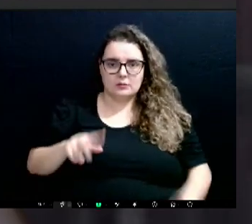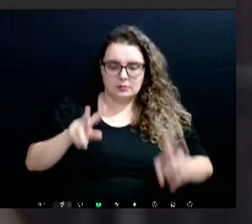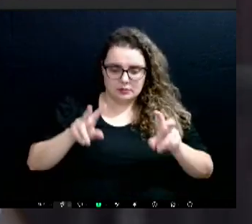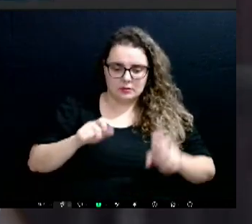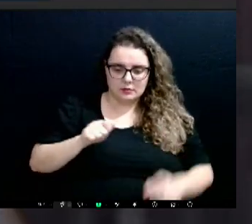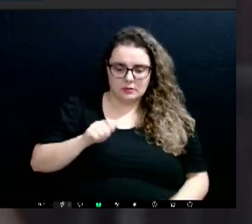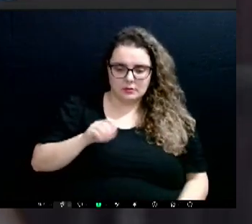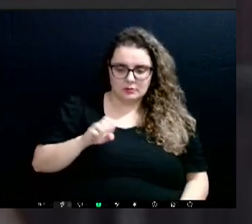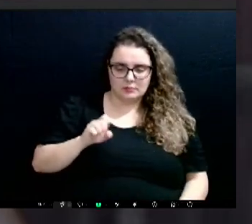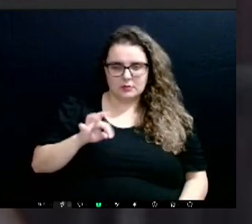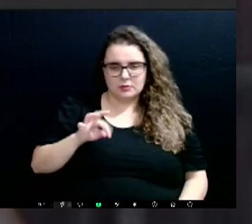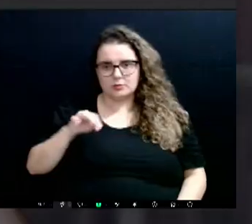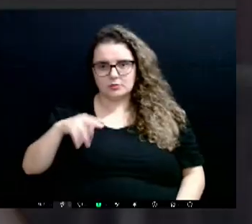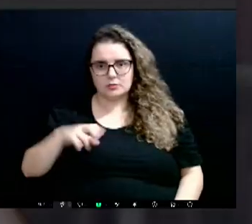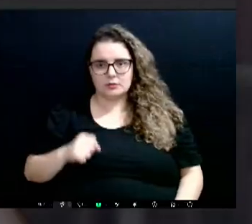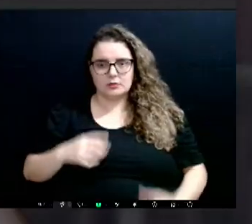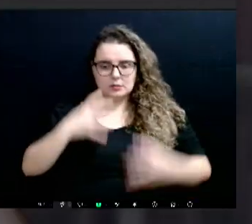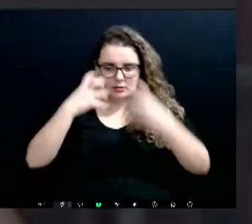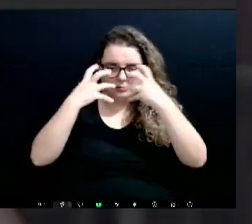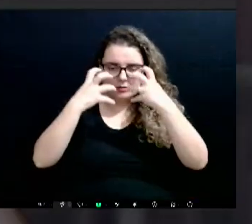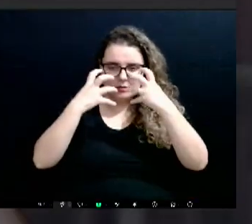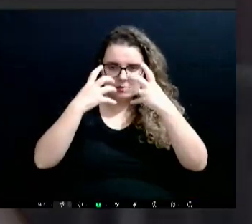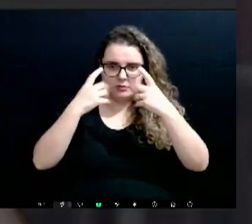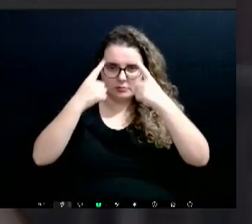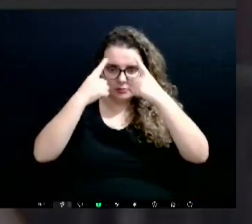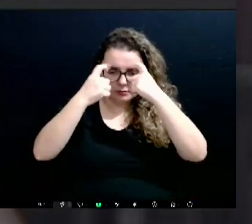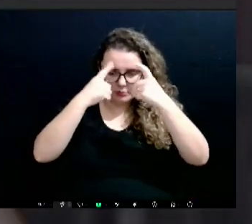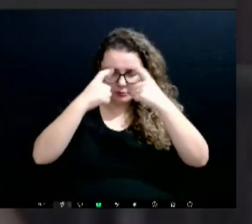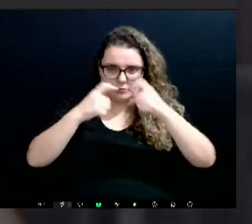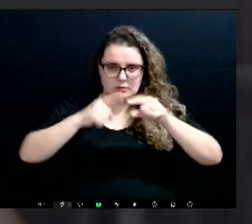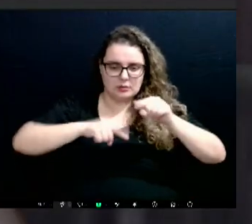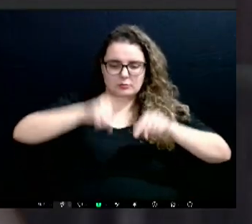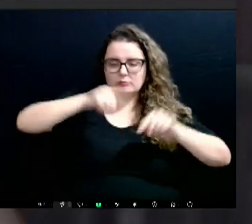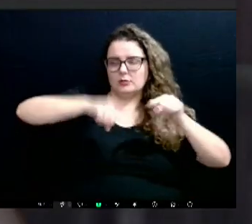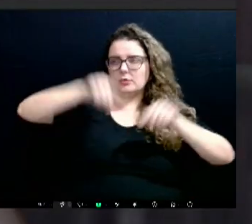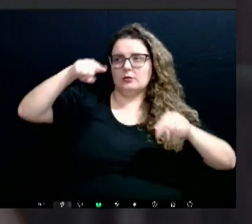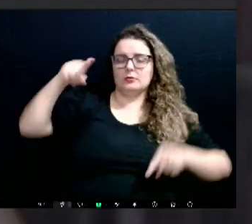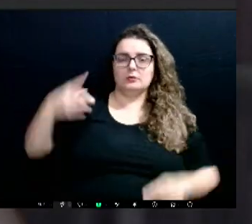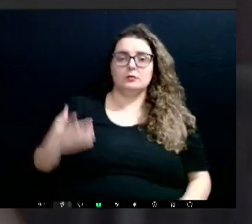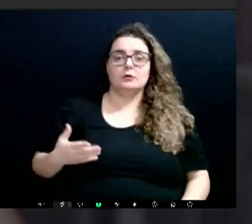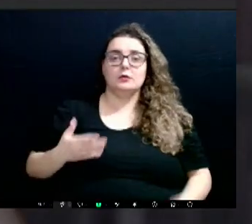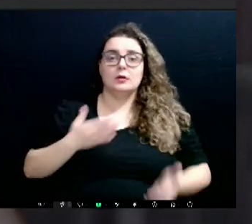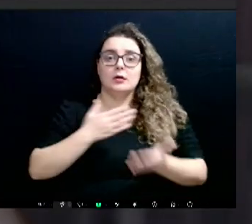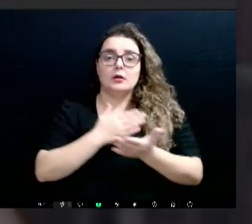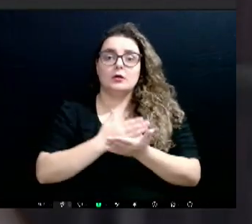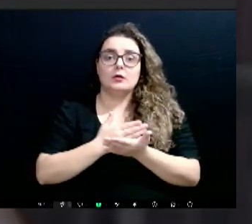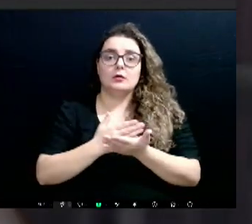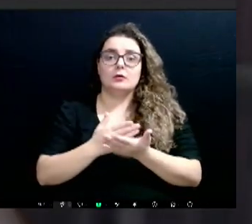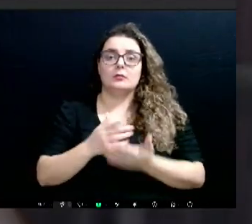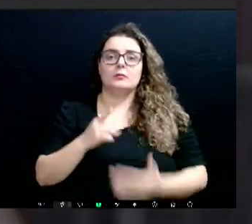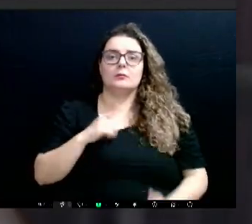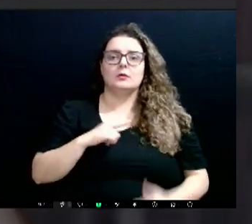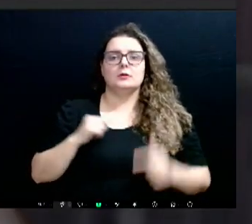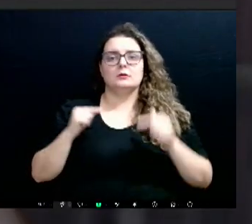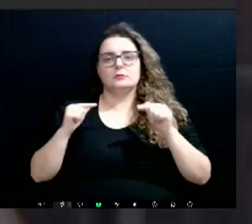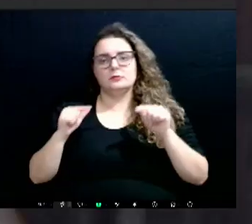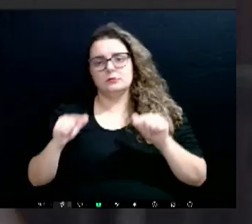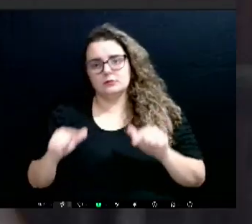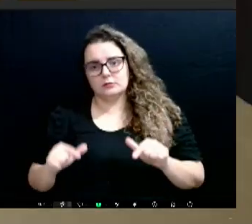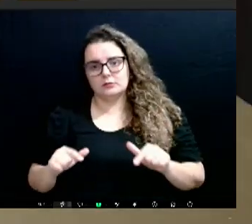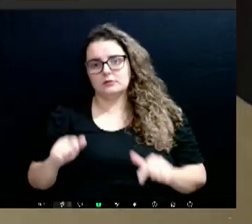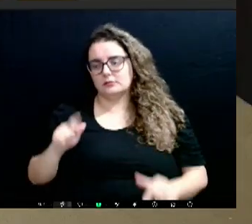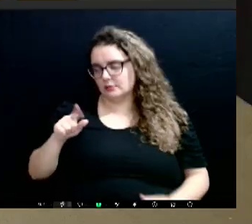onde a agressividade ela vai ter um pico, ela vai, né, começa a ter aquele espaço, né, Adriana, que é